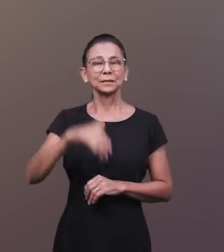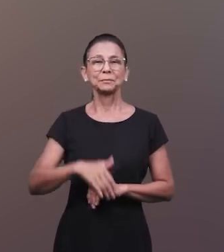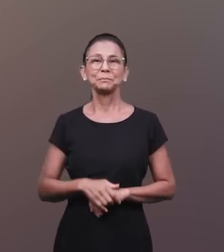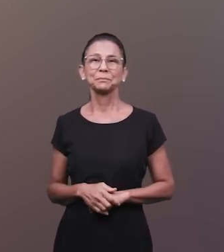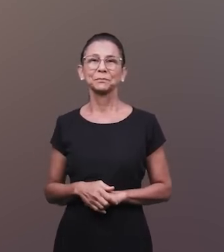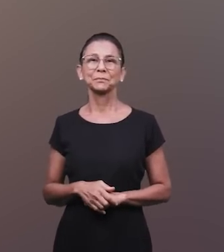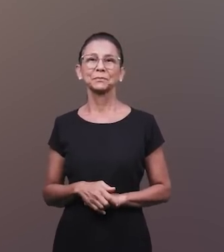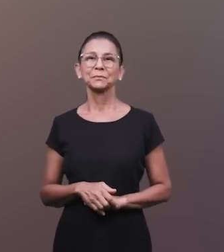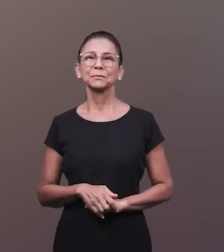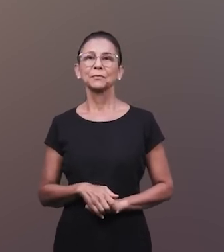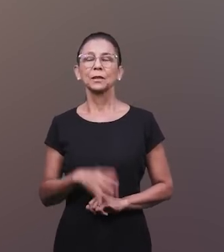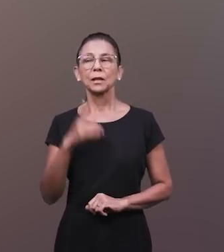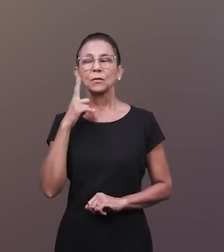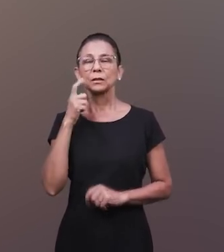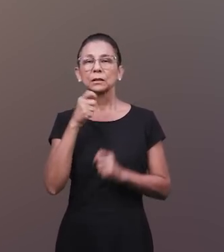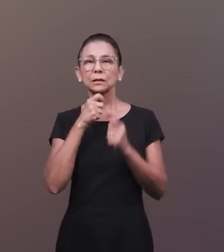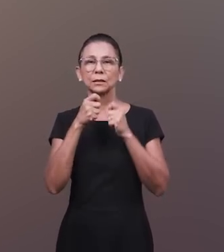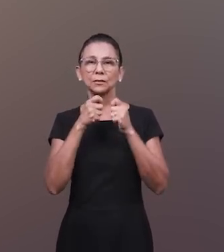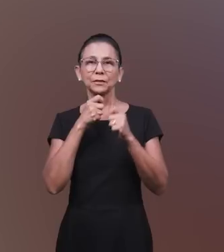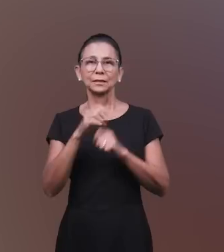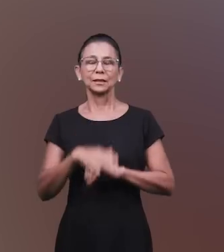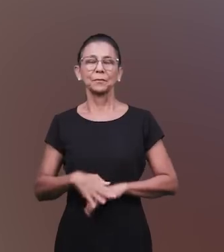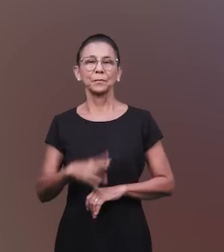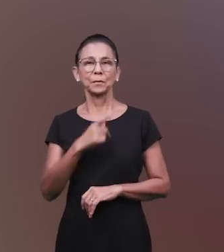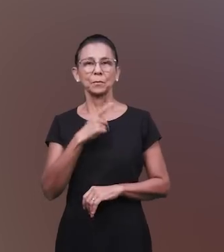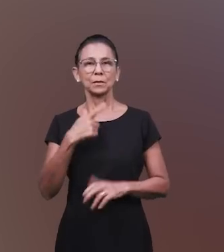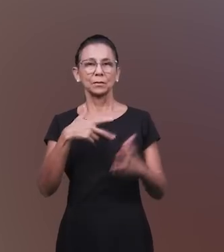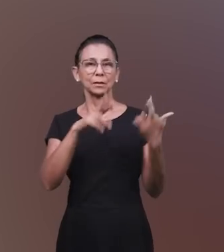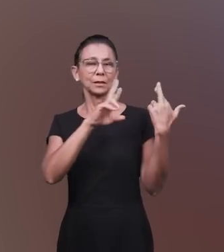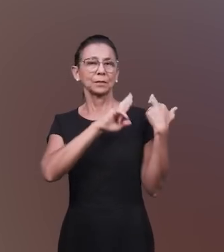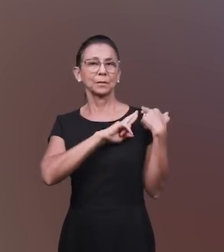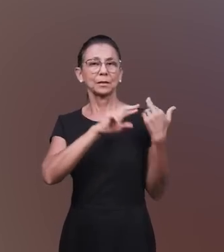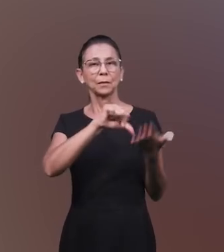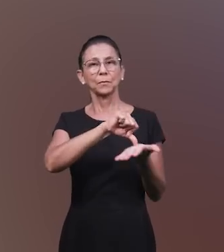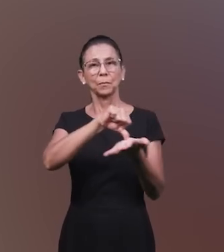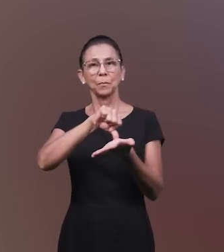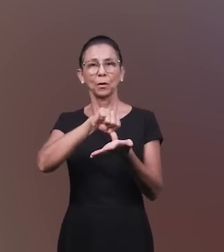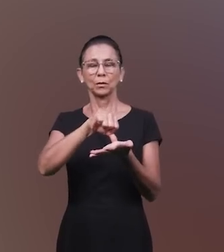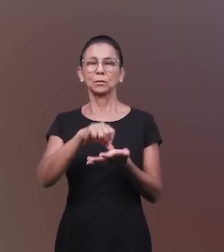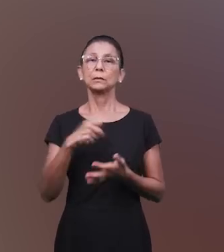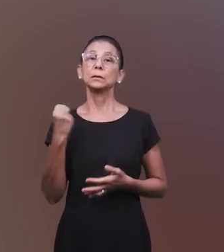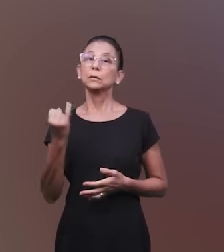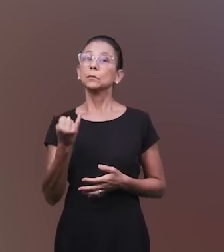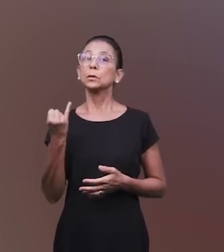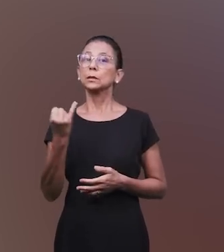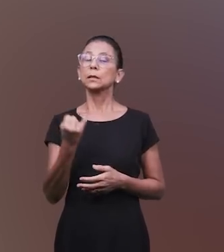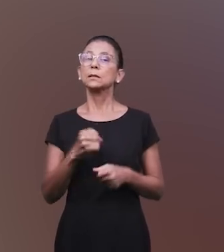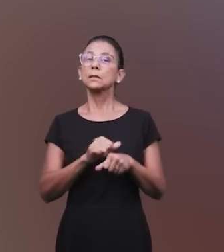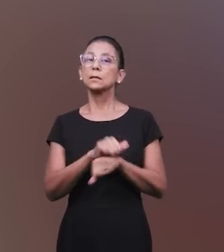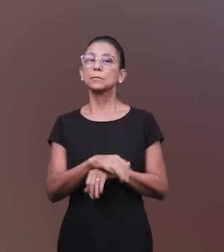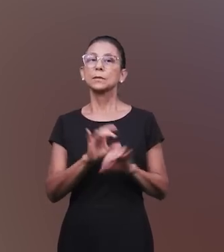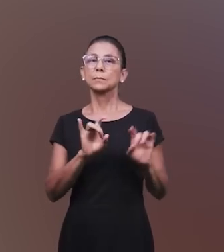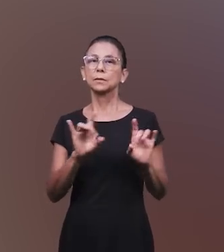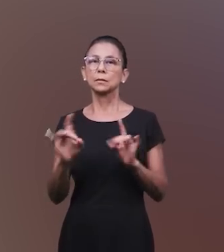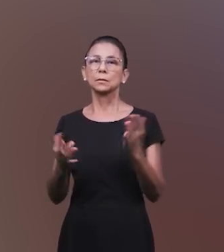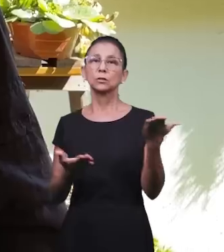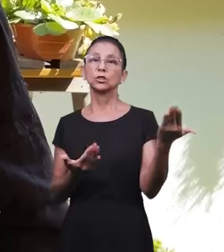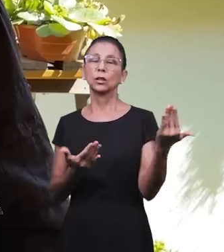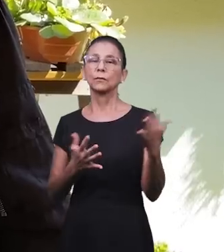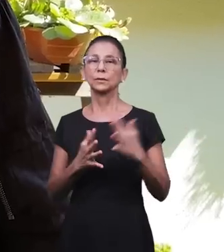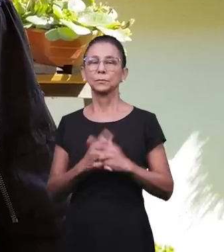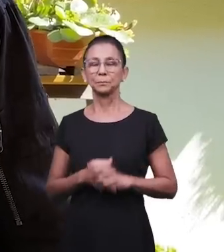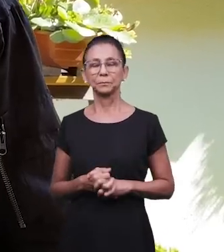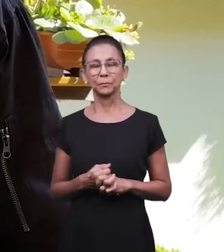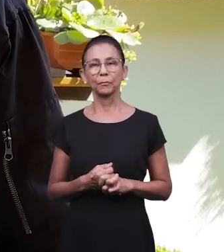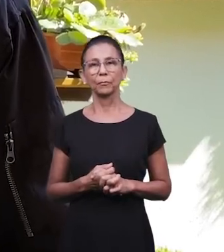vamos ouvir uma entrevista com o pastor André Palmeira, responsável pelo Polo, sobre a importância de ter um seminário especial para os jovens.